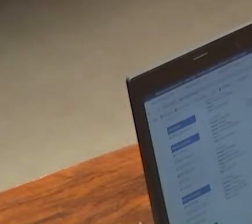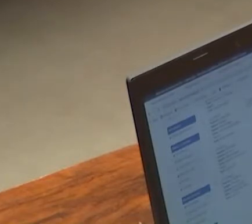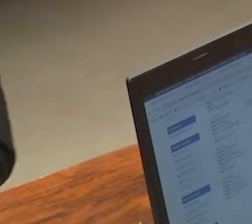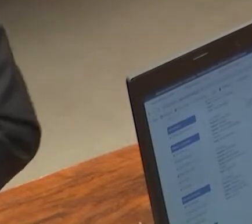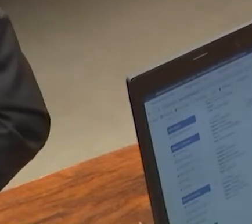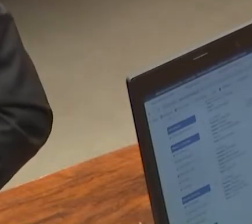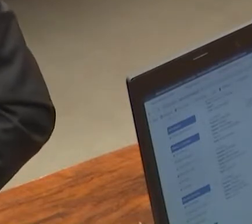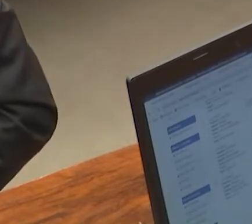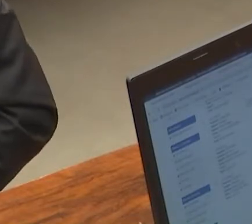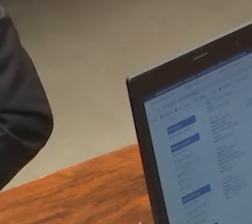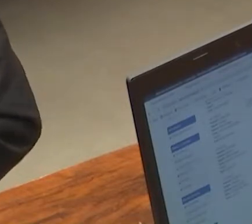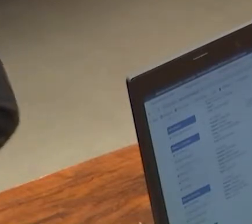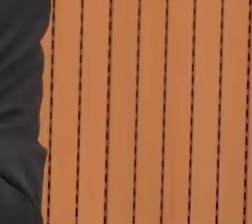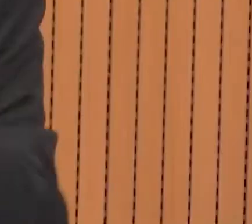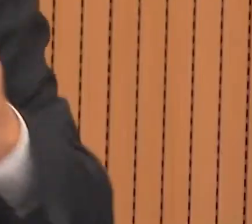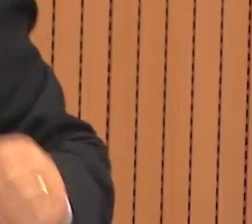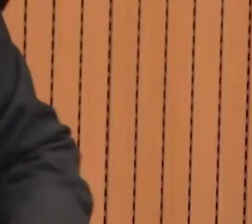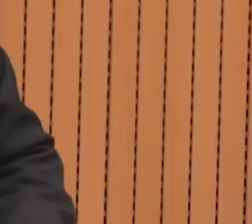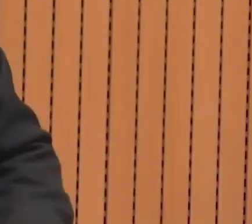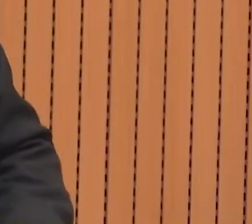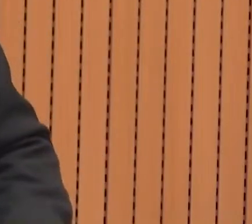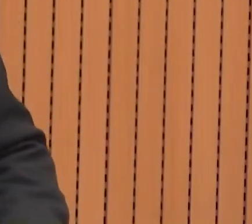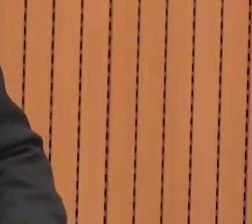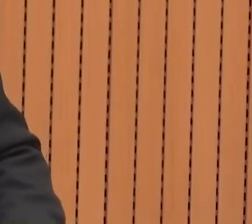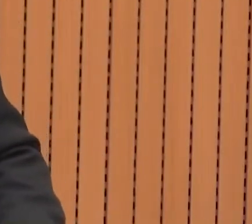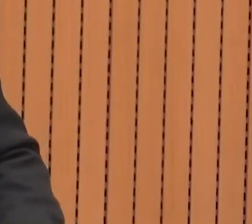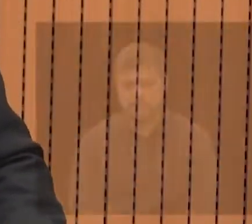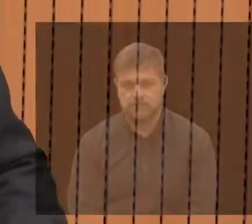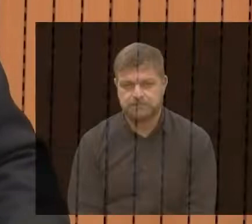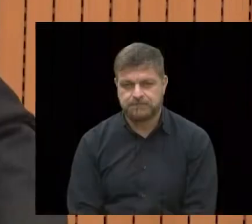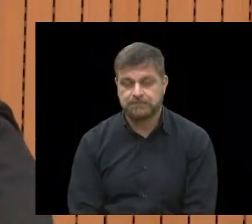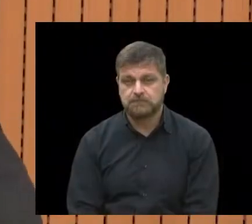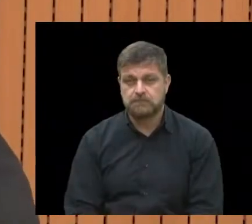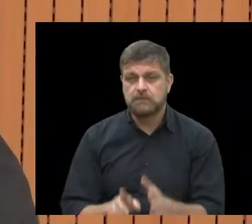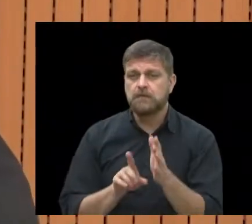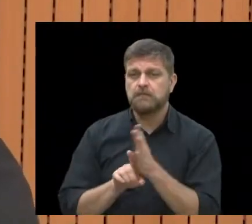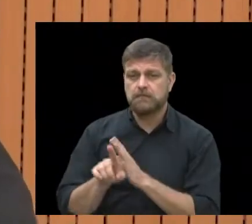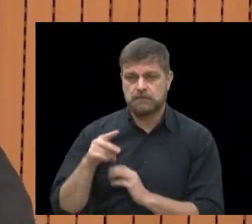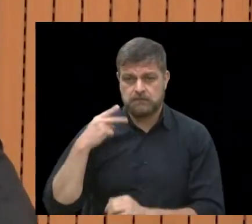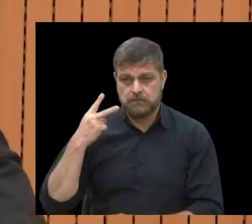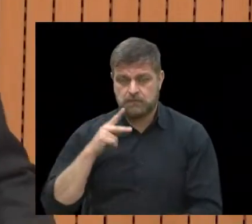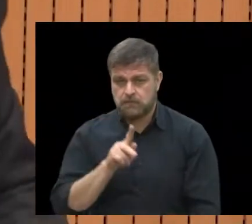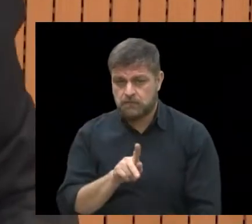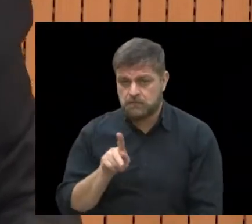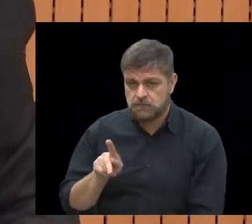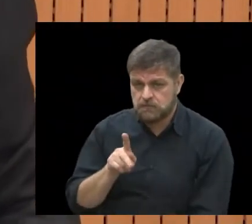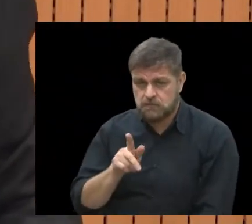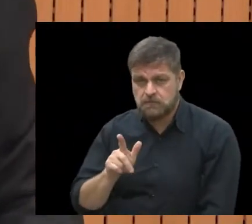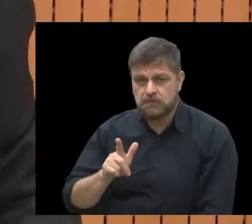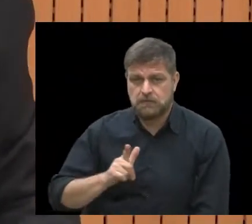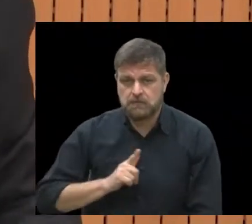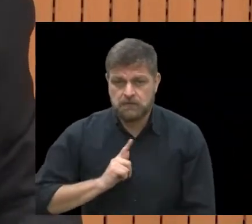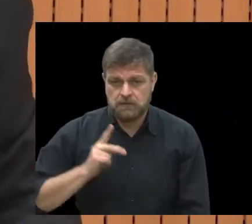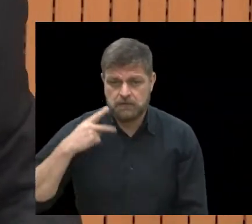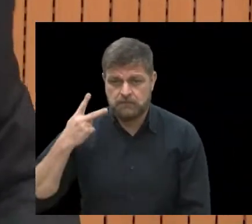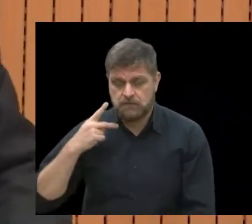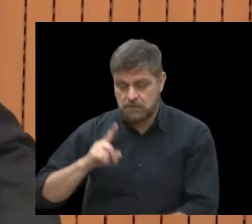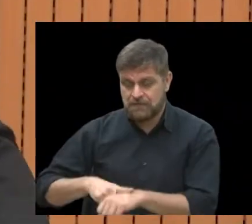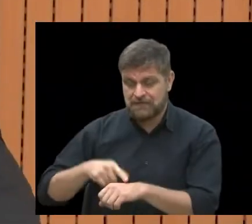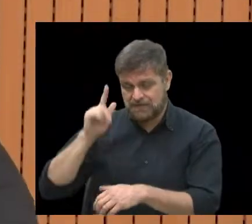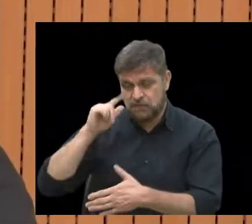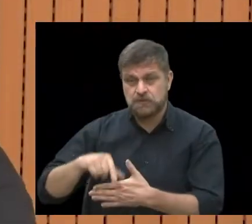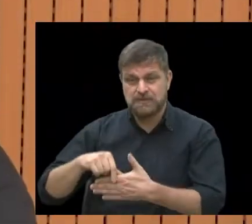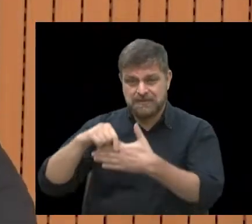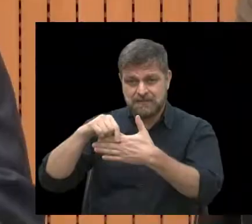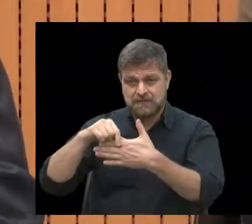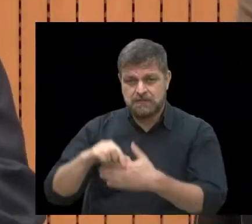ser apreciado pelo plenário. Pois não. Indago o vereador professor Alberto se há vereador inscrito no tempo de